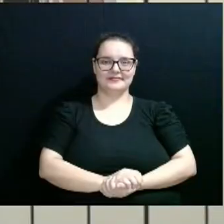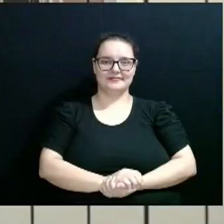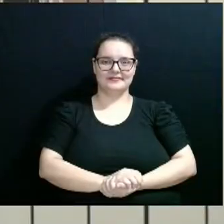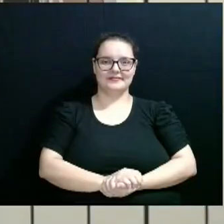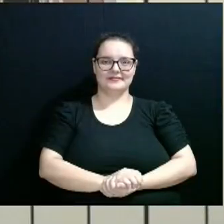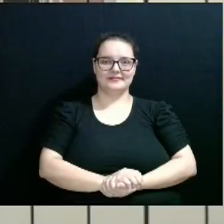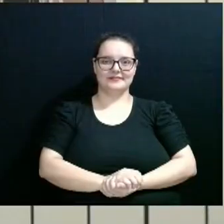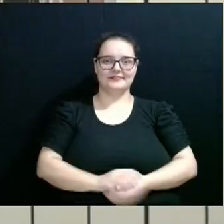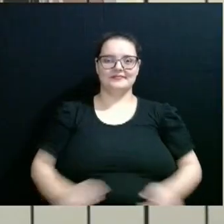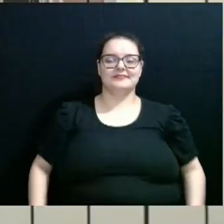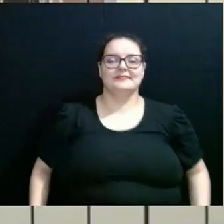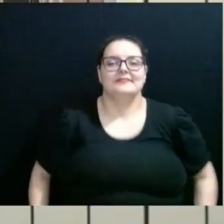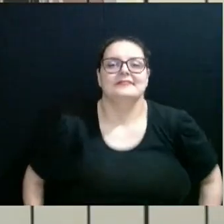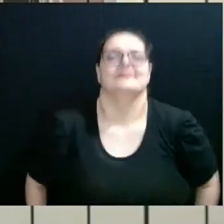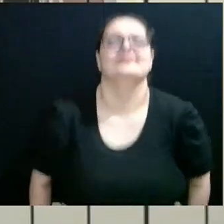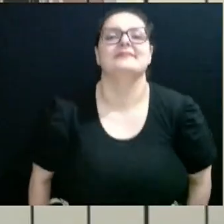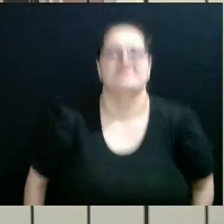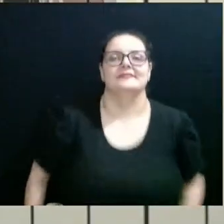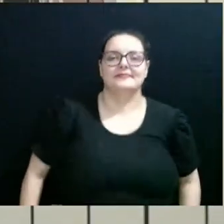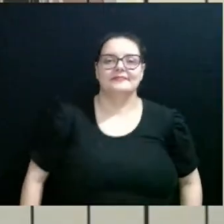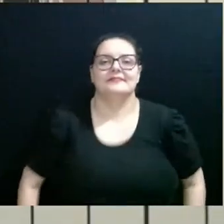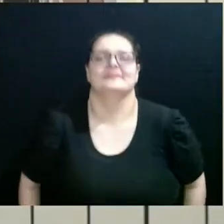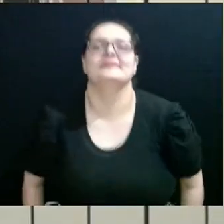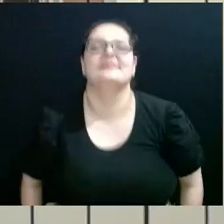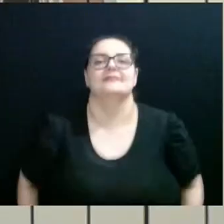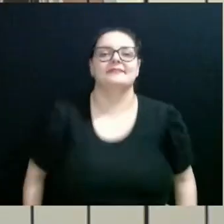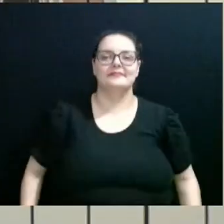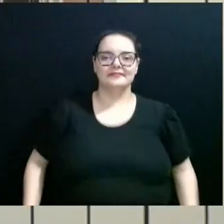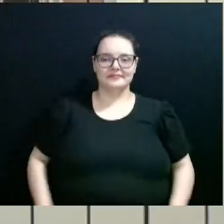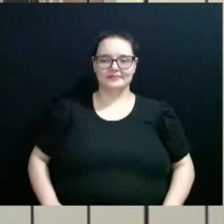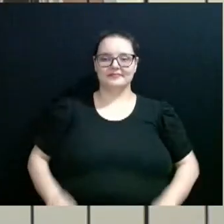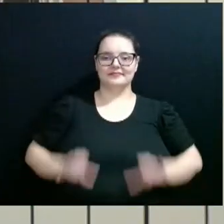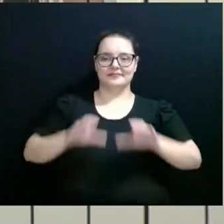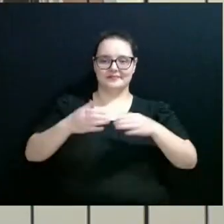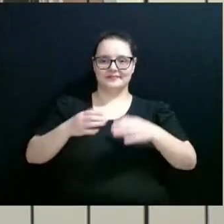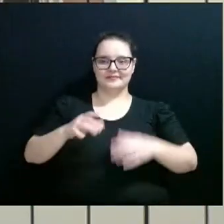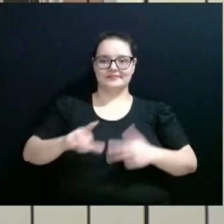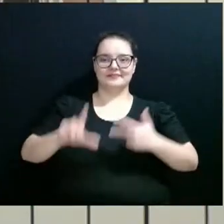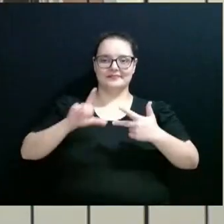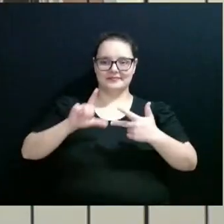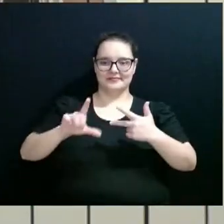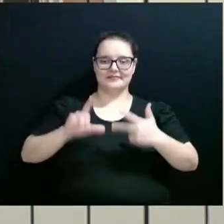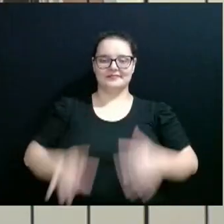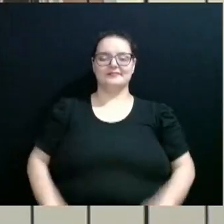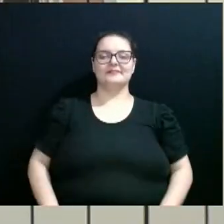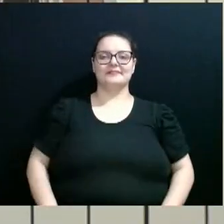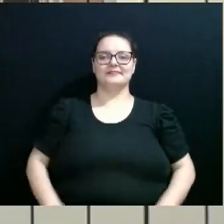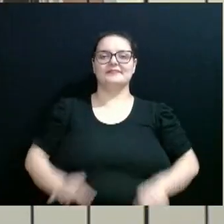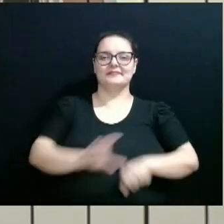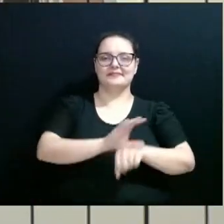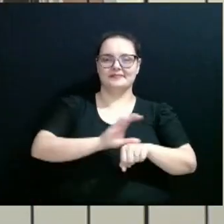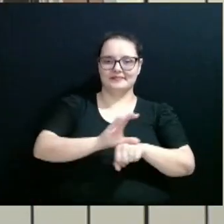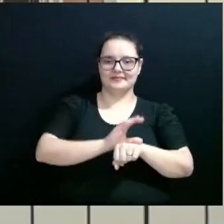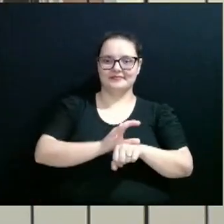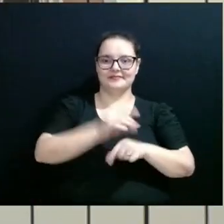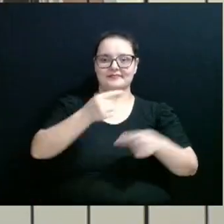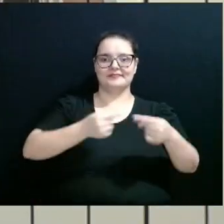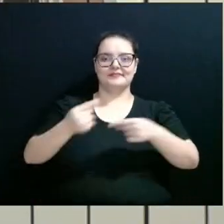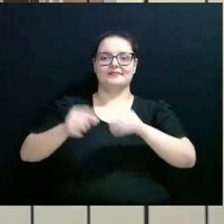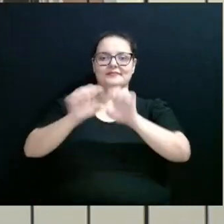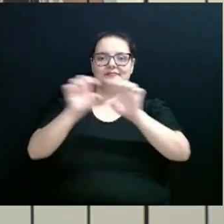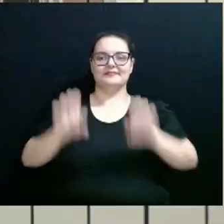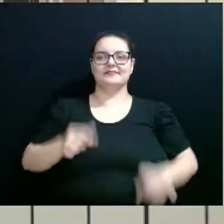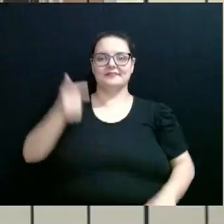Hora das notícias do Legislativo, porque a Comissão de Constituição e Legalidade debateu a reestruturação